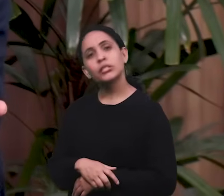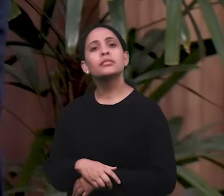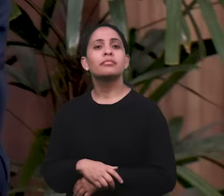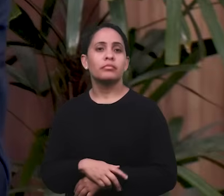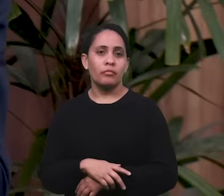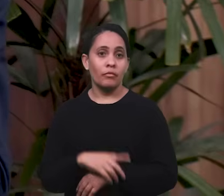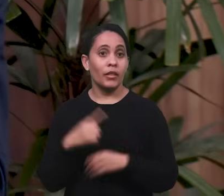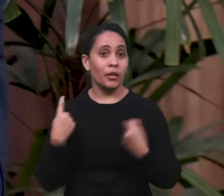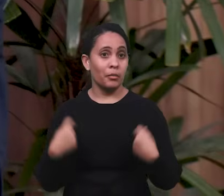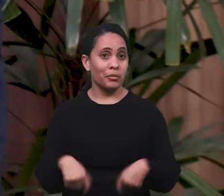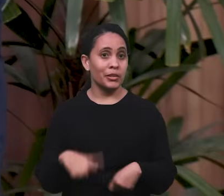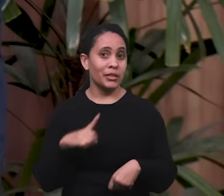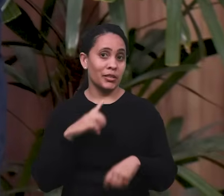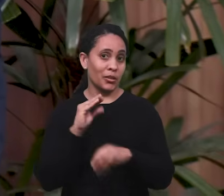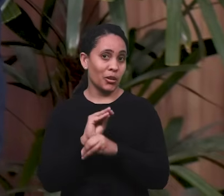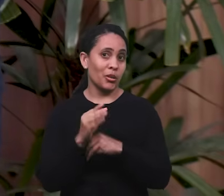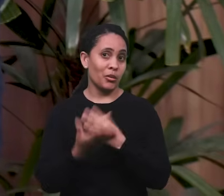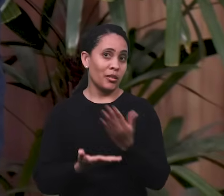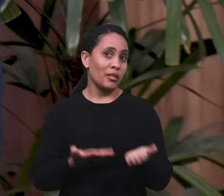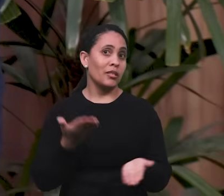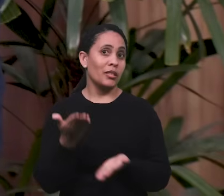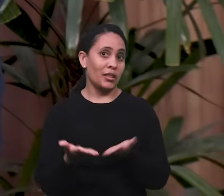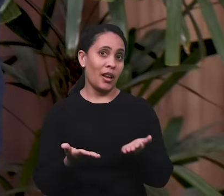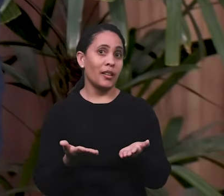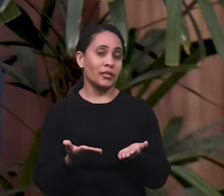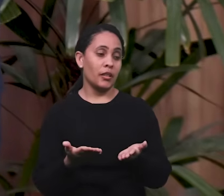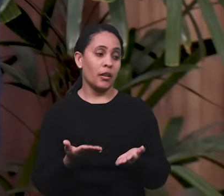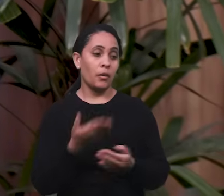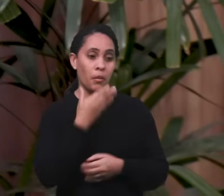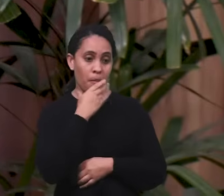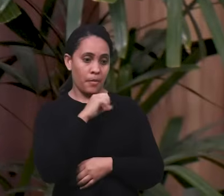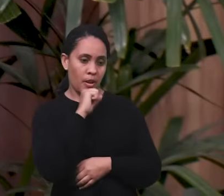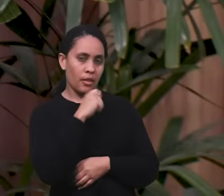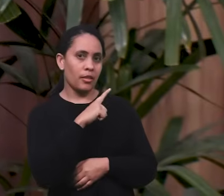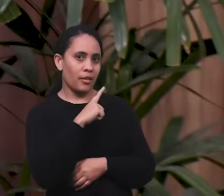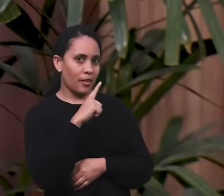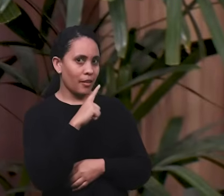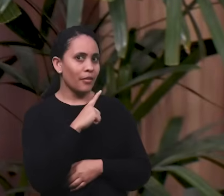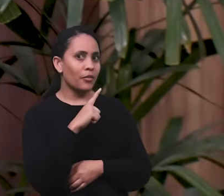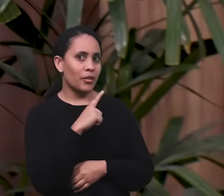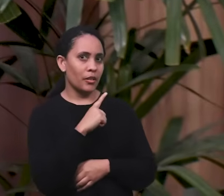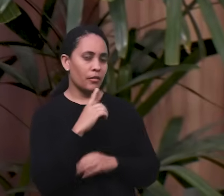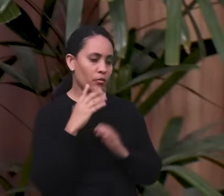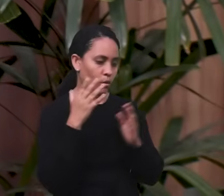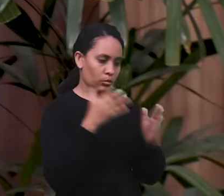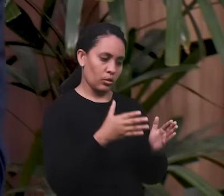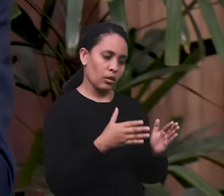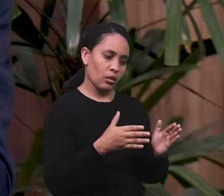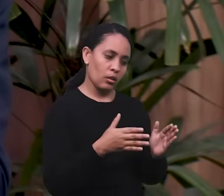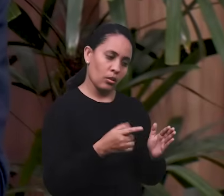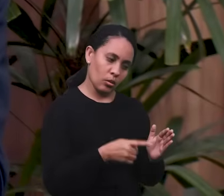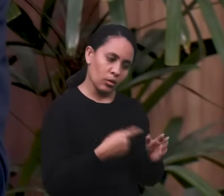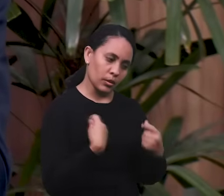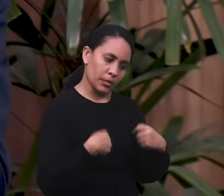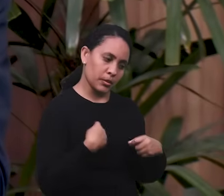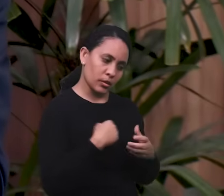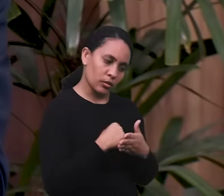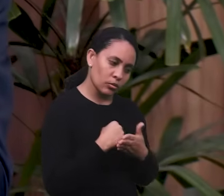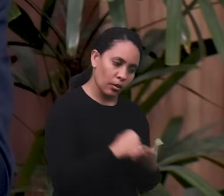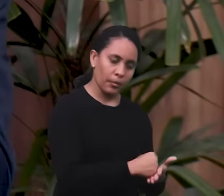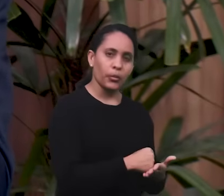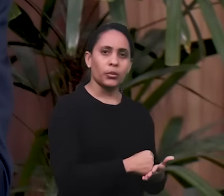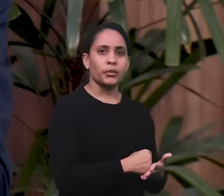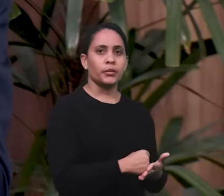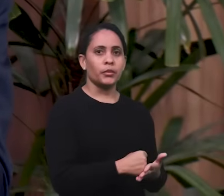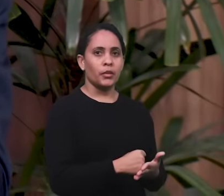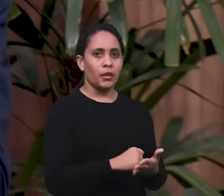Sim. Então esse também é um cuidado que os pais precisam ter. Que eu acho que esse pai teve. É. Na hora certa ele se voltou para cá, não,